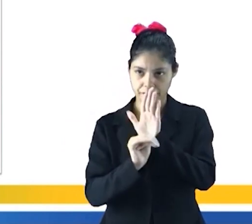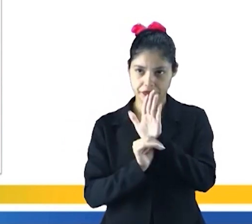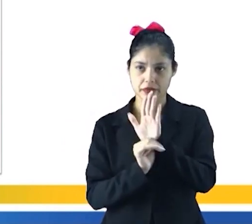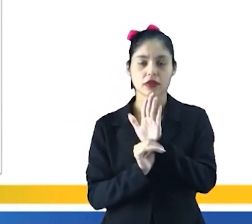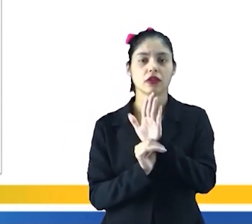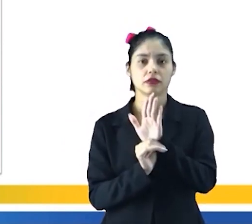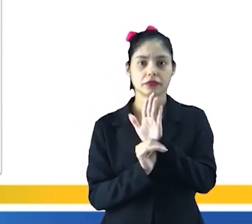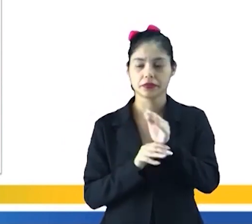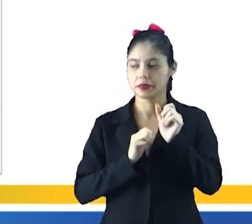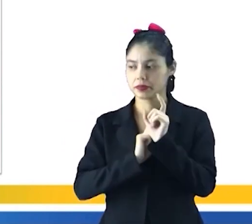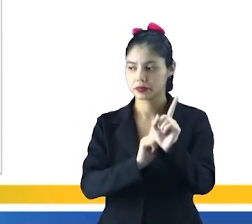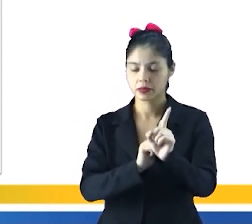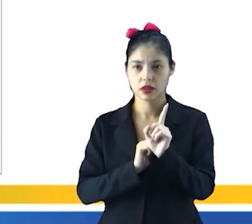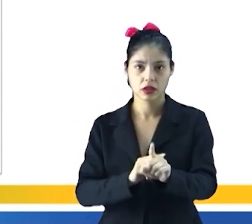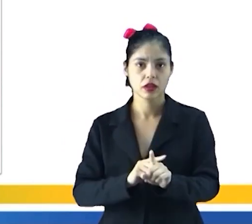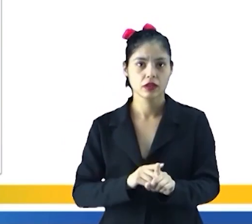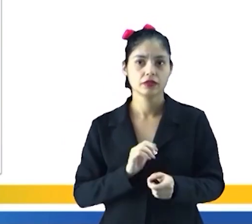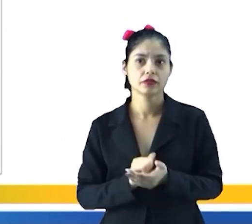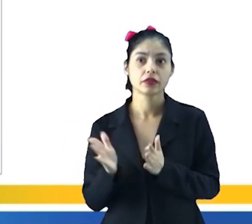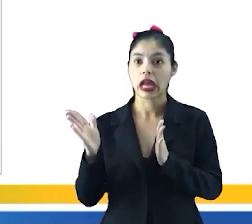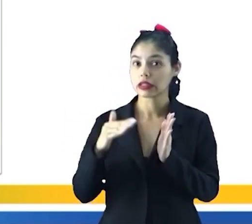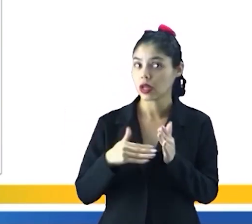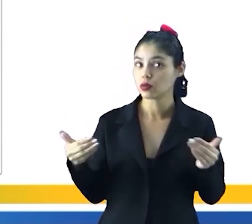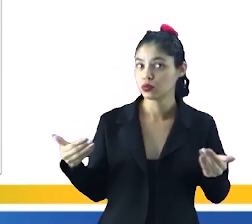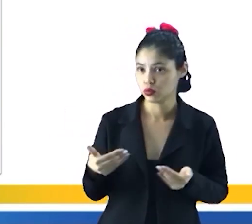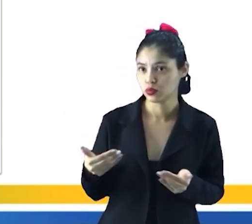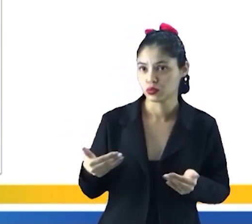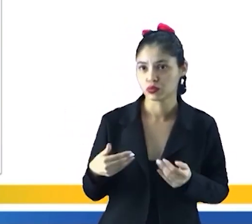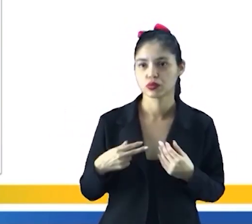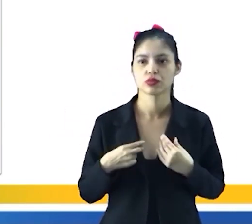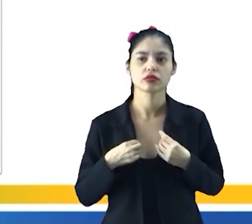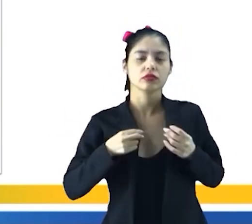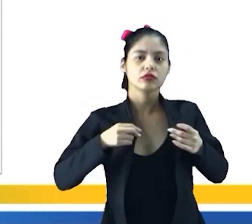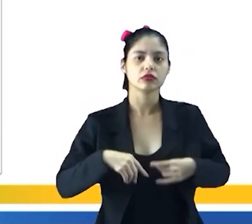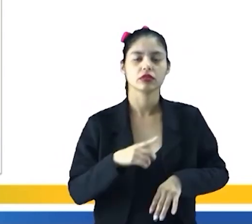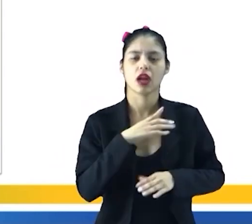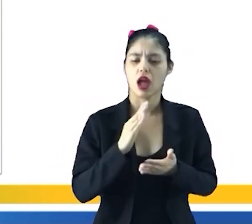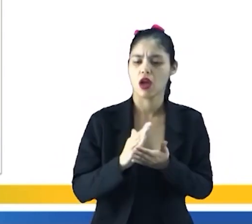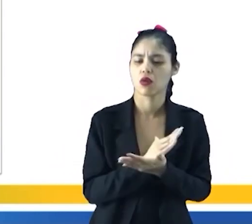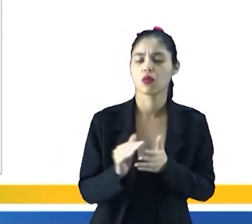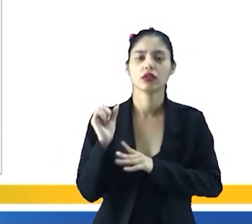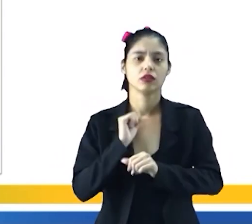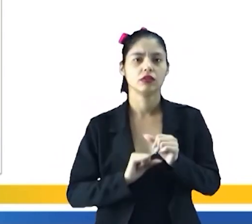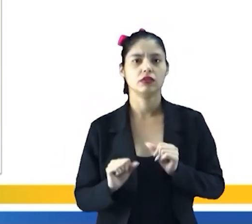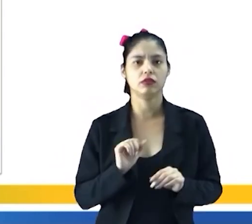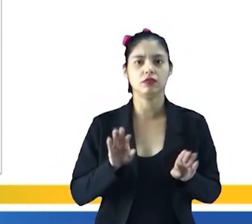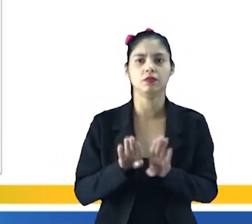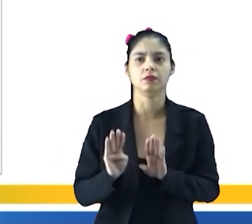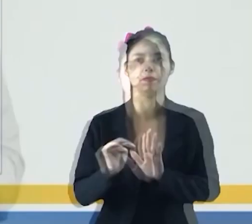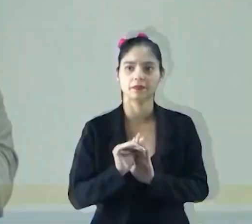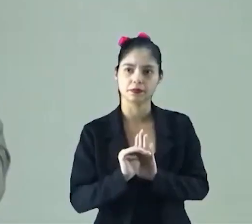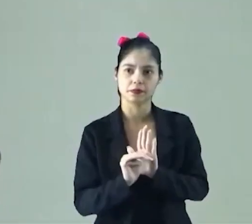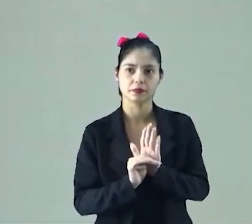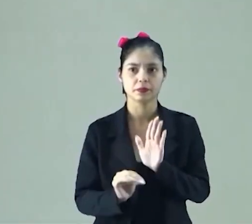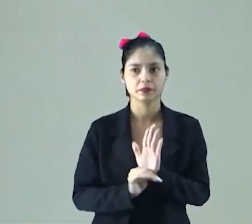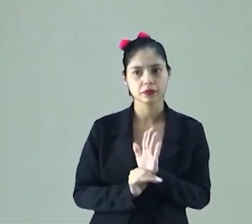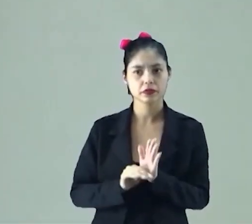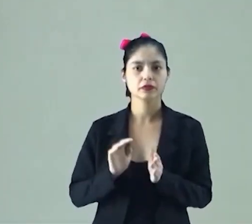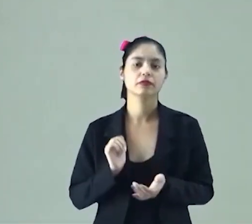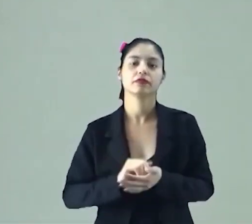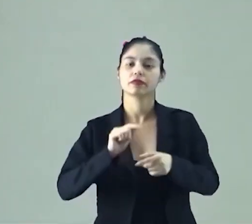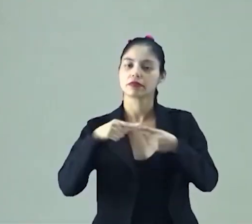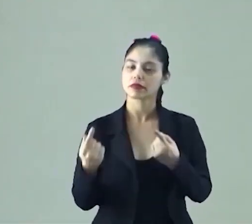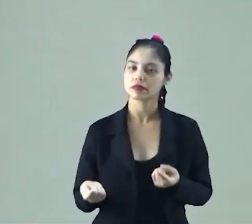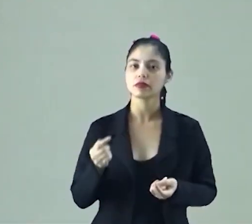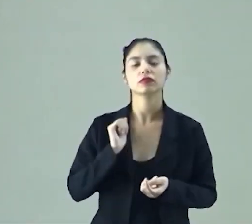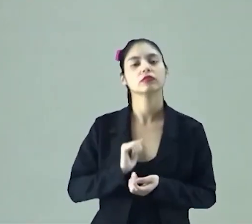dos seres vivos que acompanha quase que até os dias de hoje. A gente tem algumas alterações na classificação dos seres vivos,